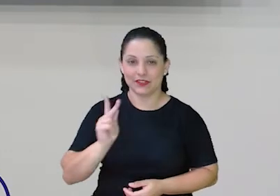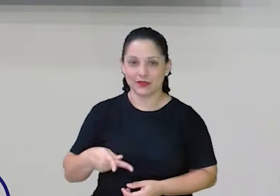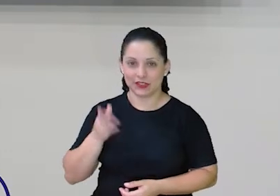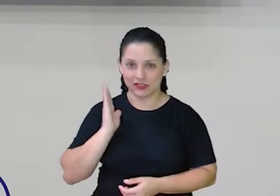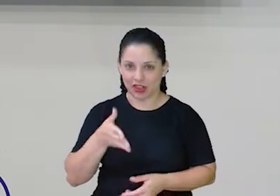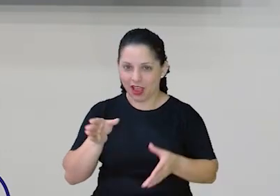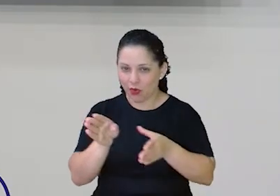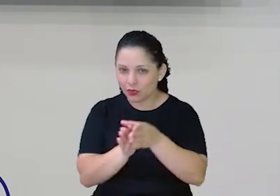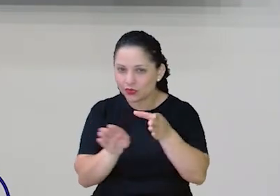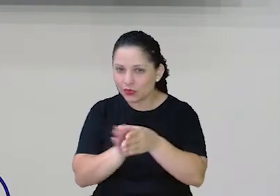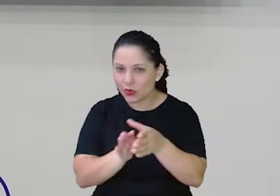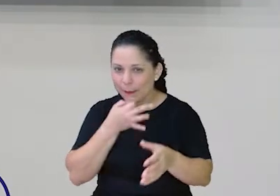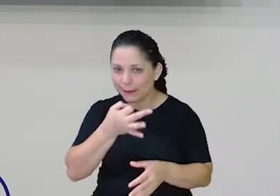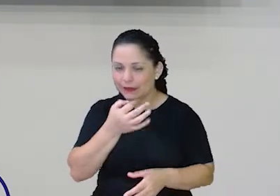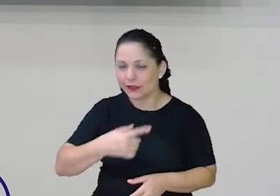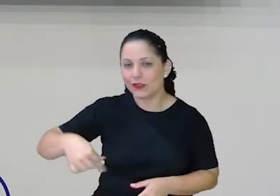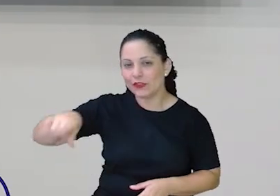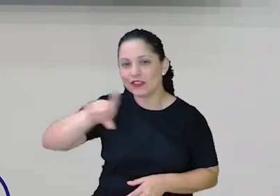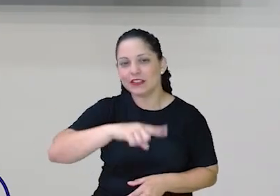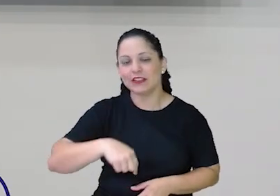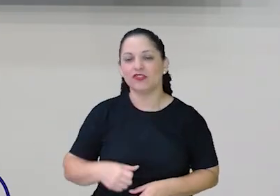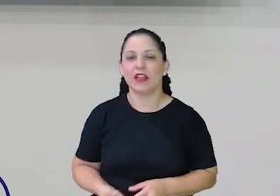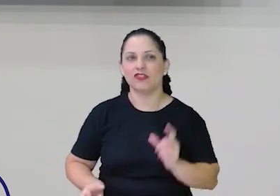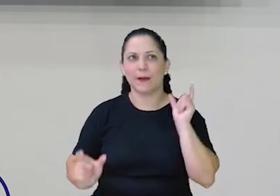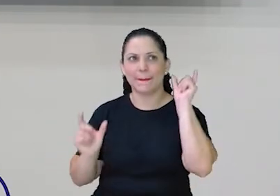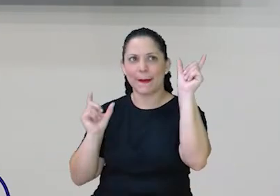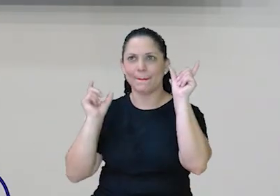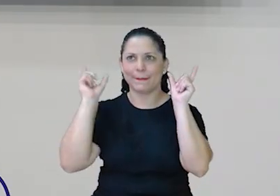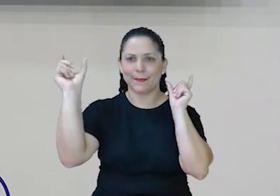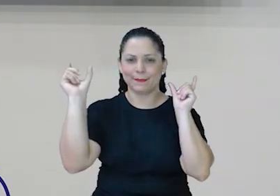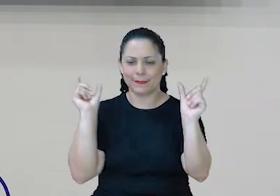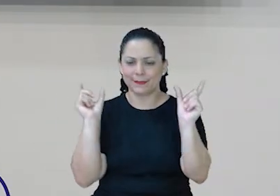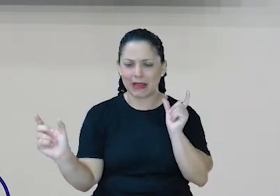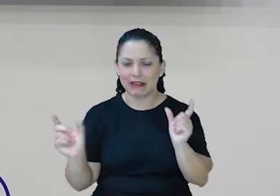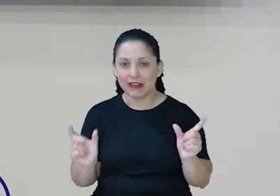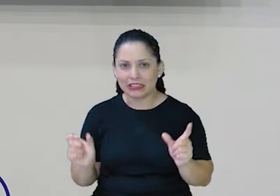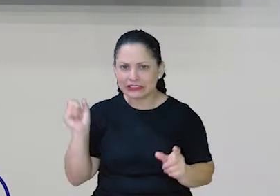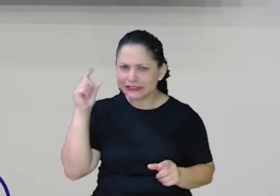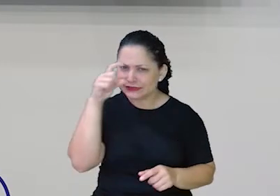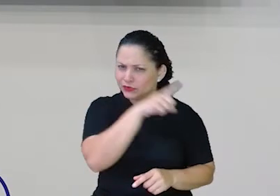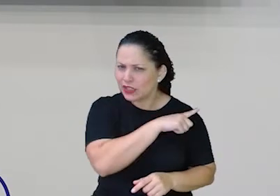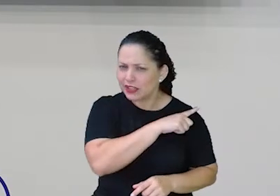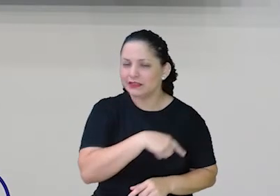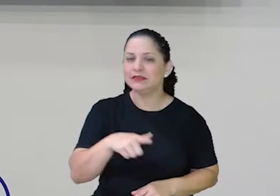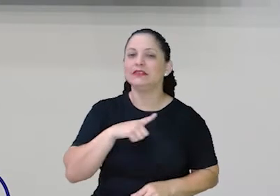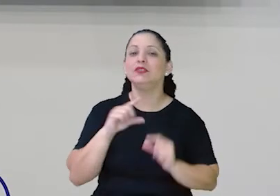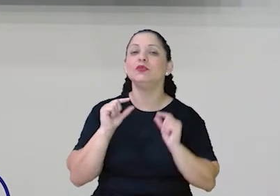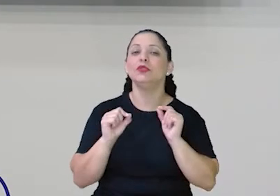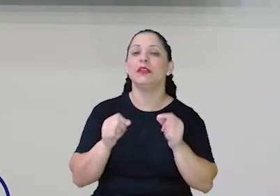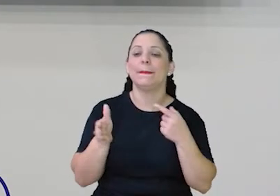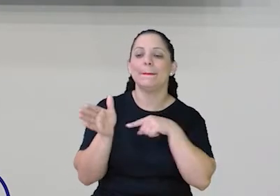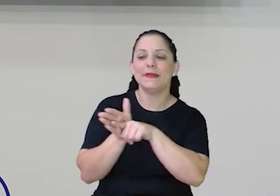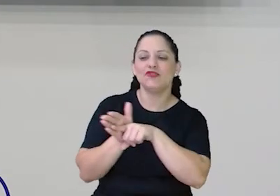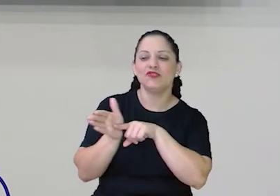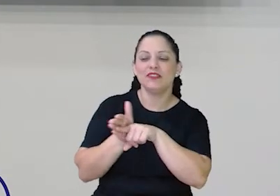aqui para vocês. As dificuldades das palavras, vocês podem ir lá na árvore do livro, olhar nos dicionários,